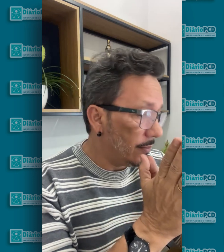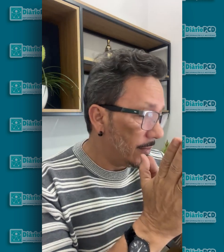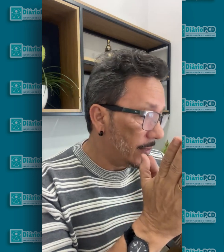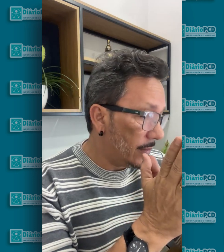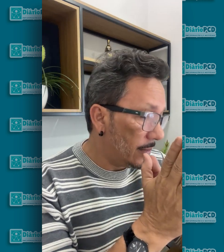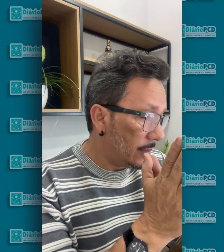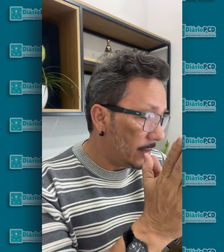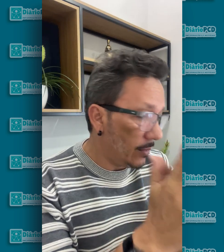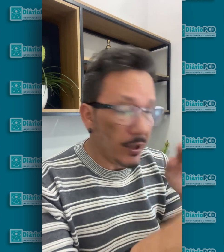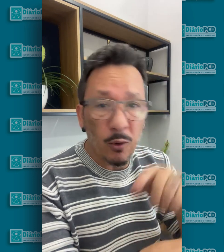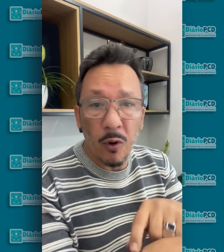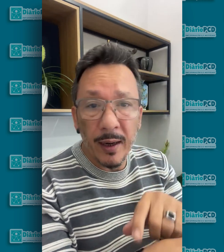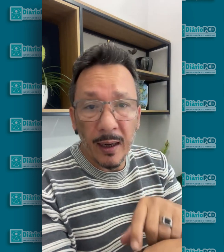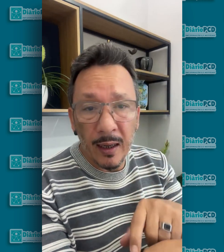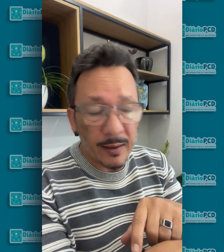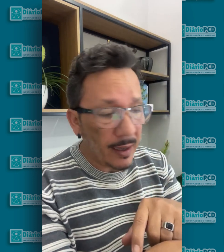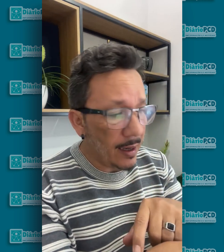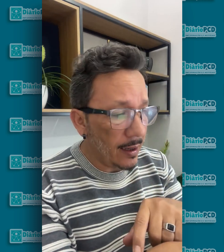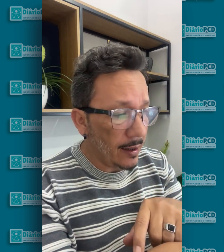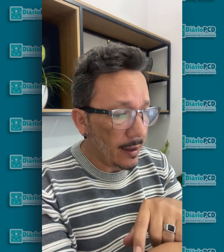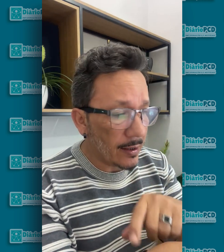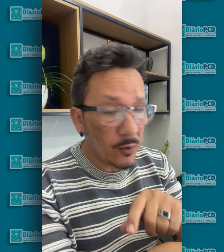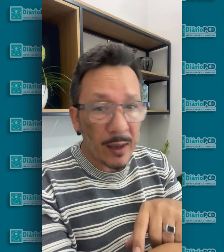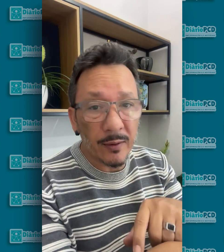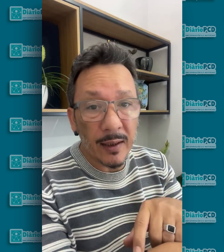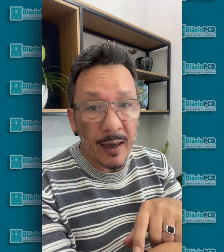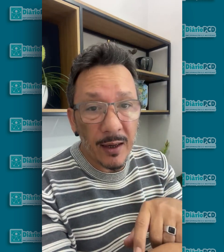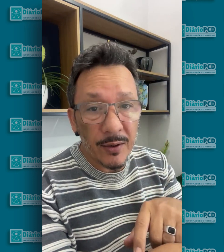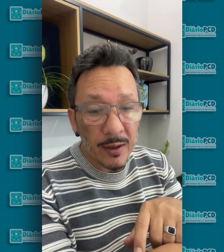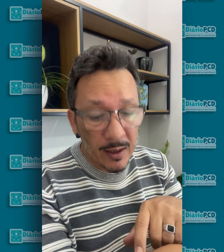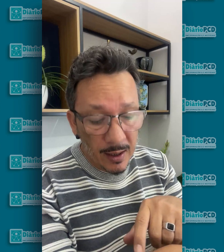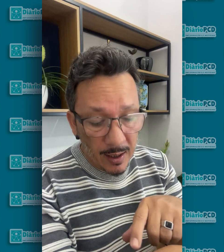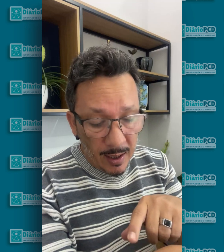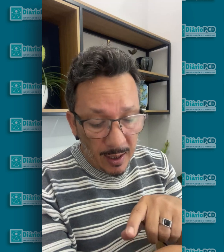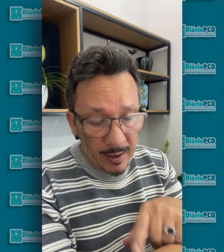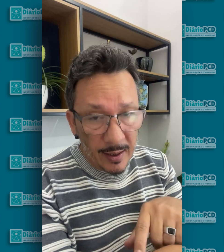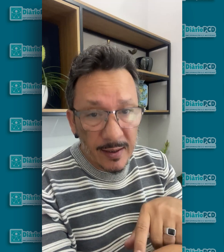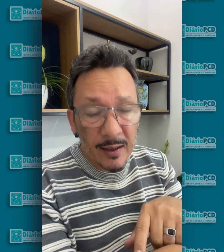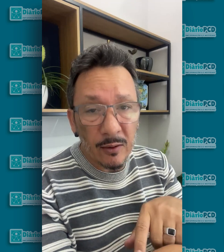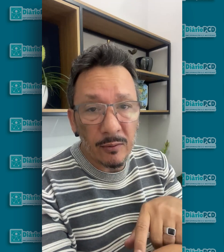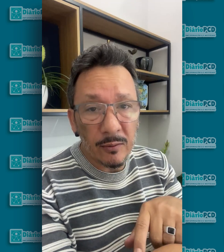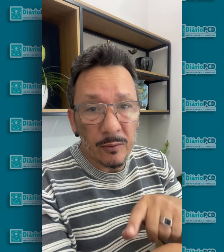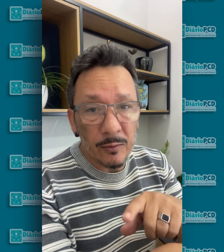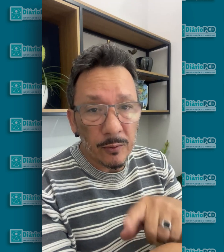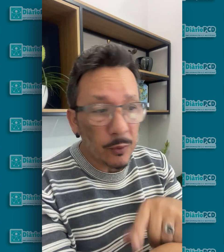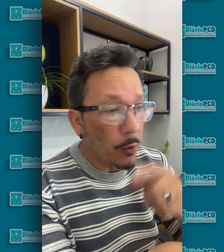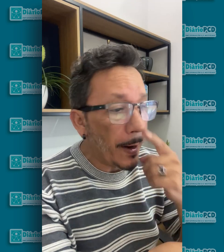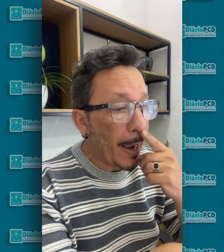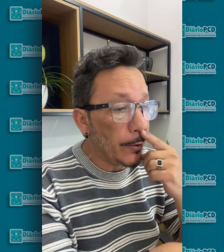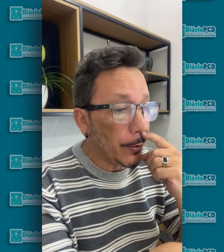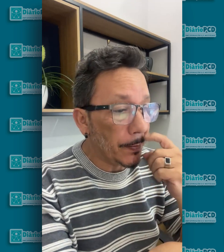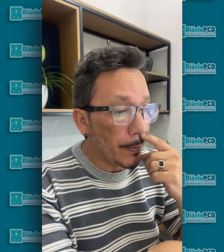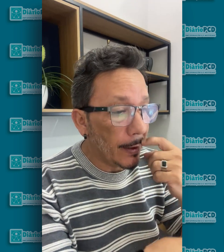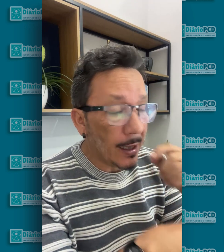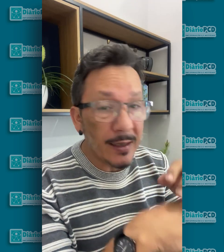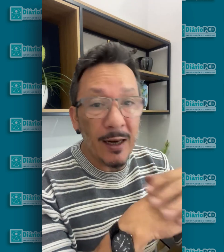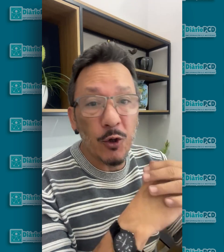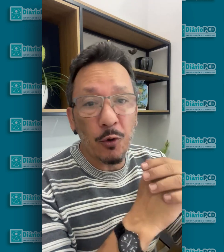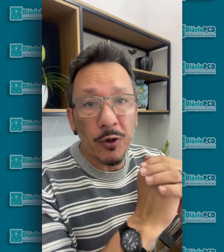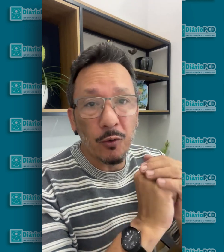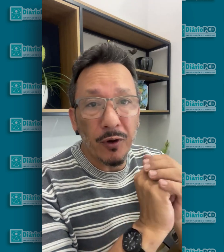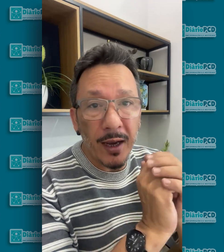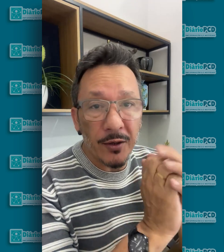acontece, de agora até as 4 da tarde, a eleição no CONAD,